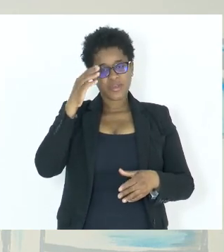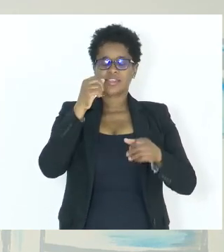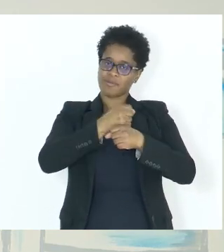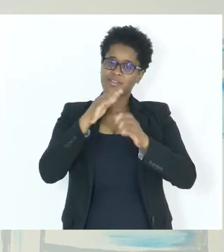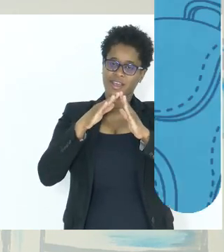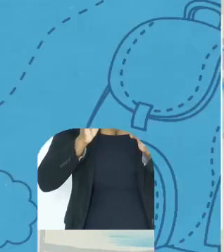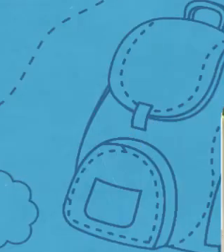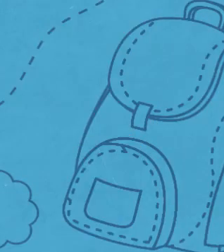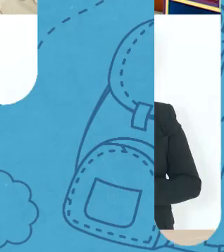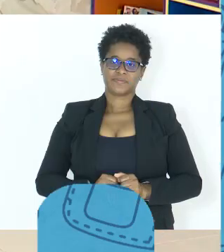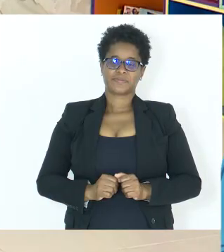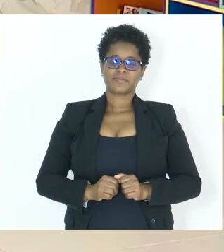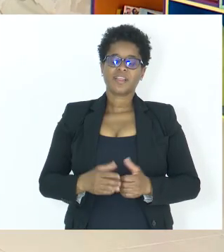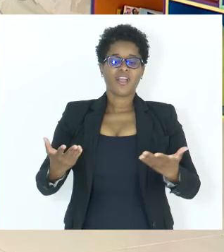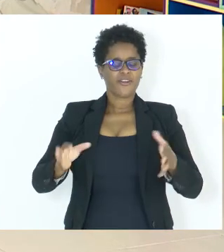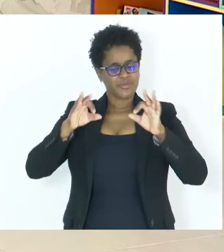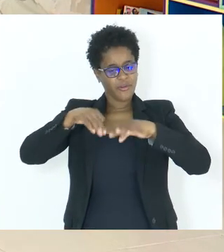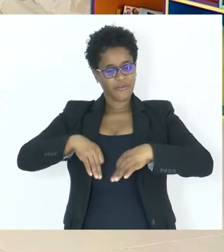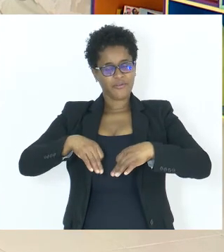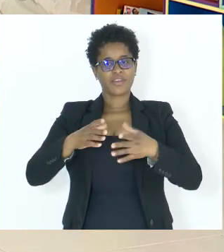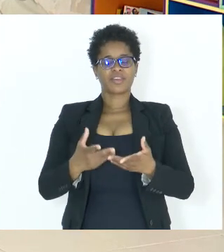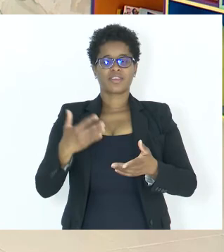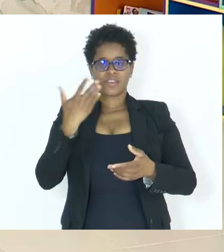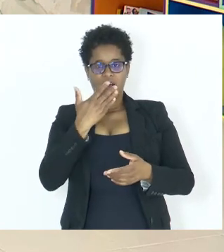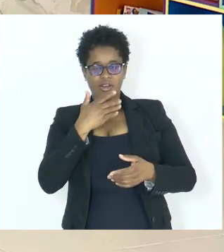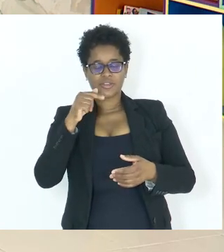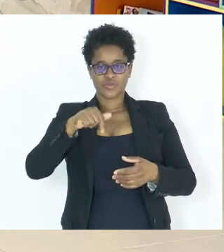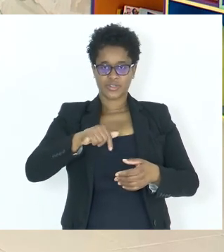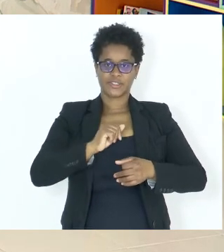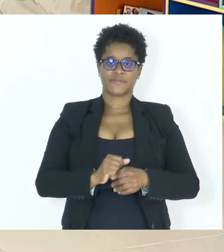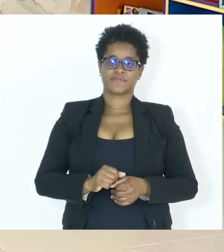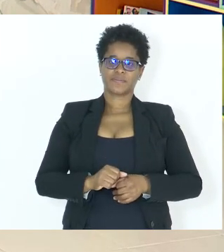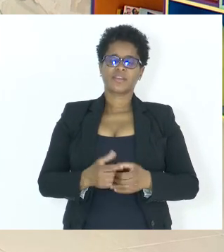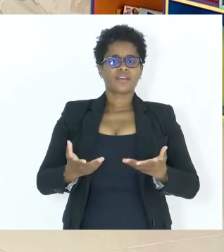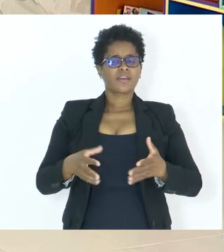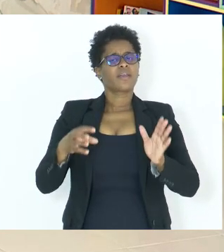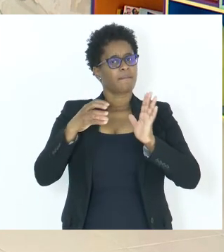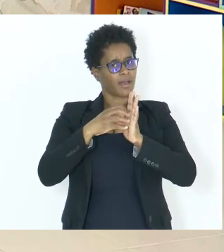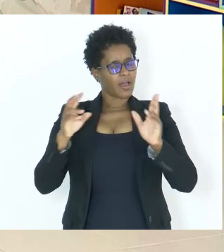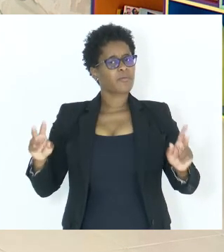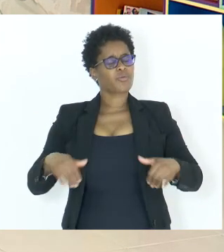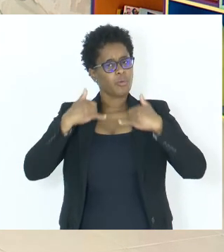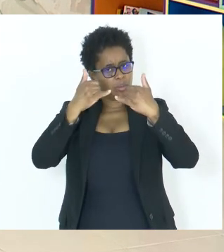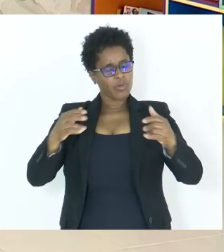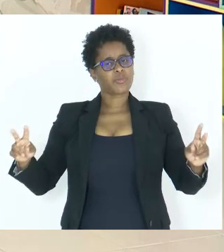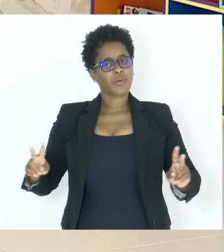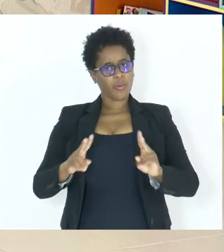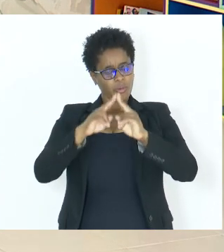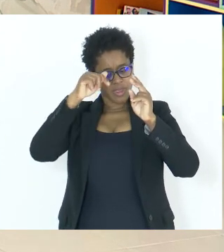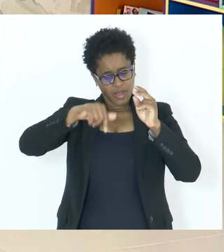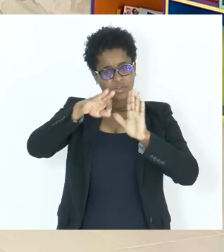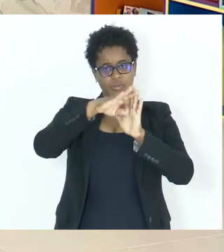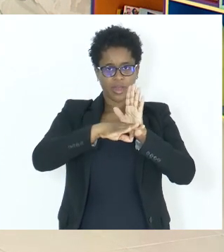trabalho de casa. Chegamos ao final da nossa aula de hoje e marcamos um próximo encontro aqui